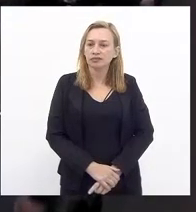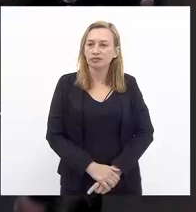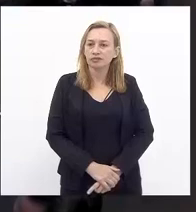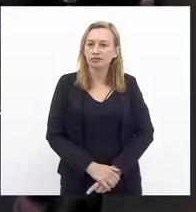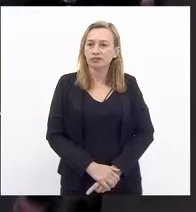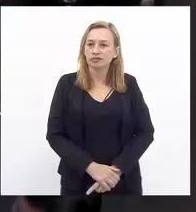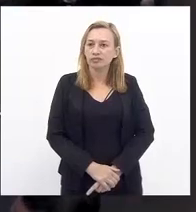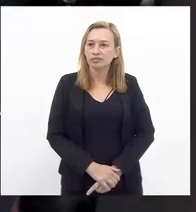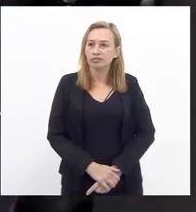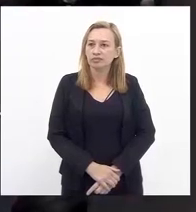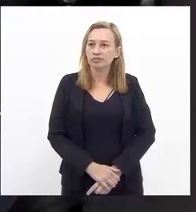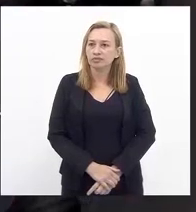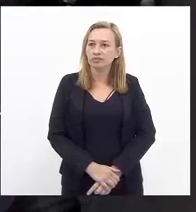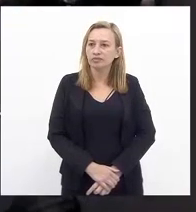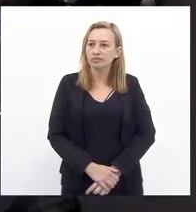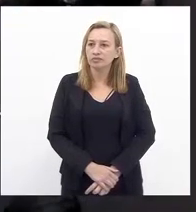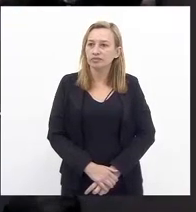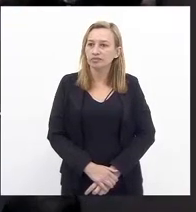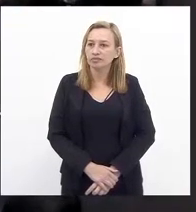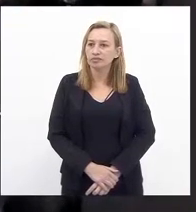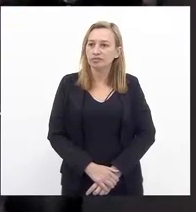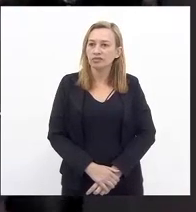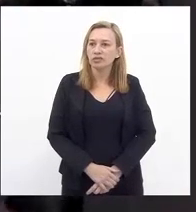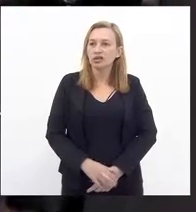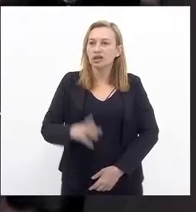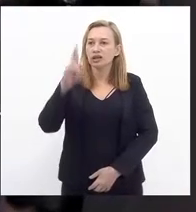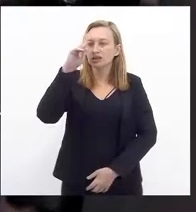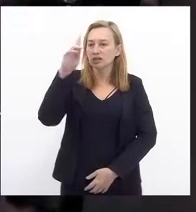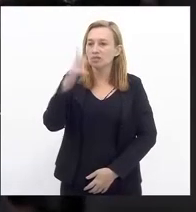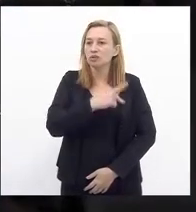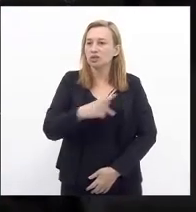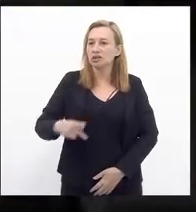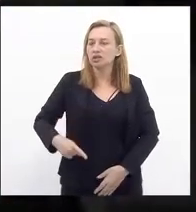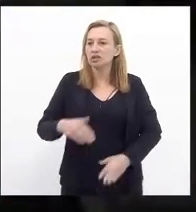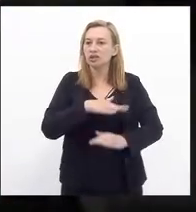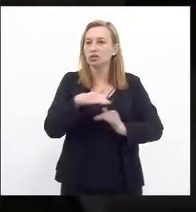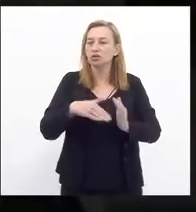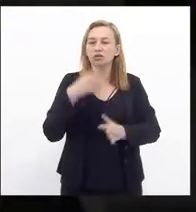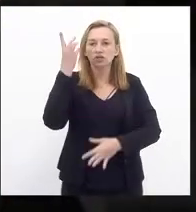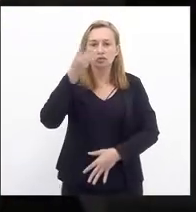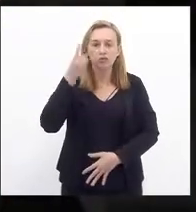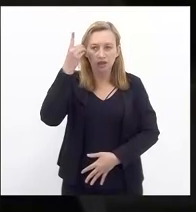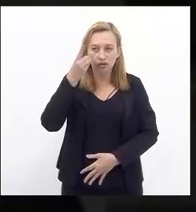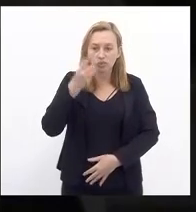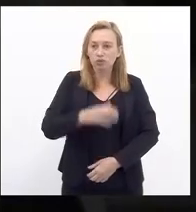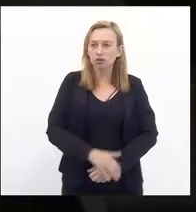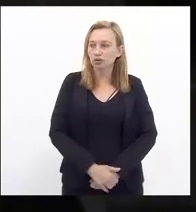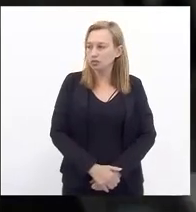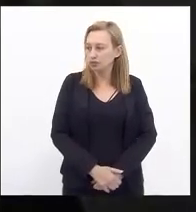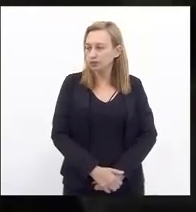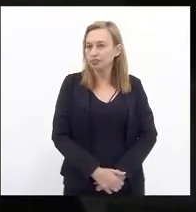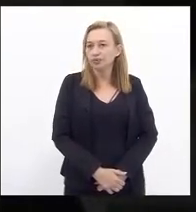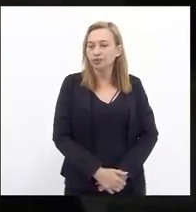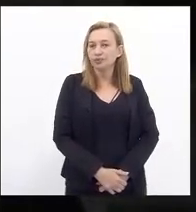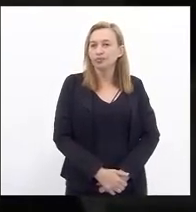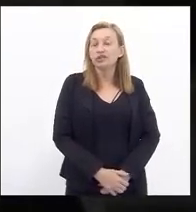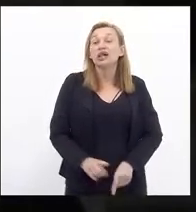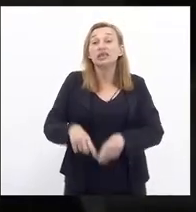o senhor presidente senhoras deputadas e senhores deputados